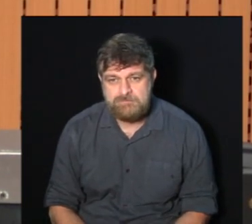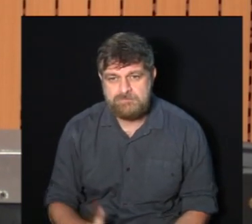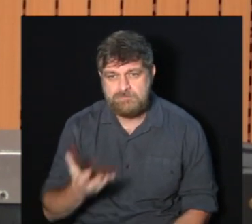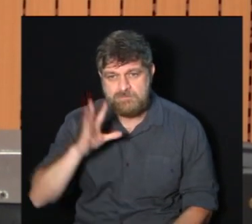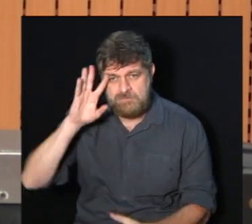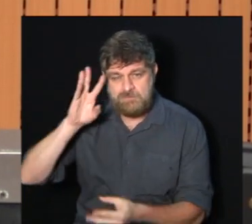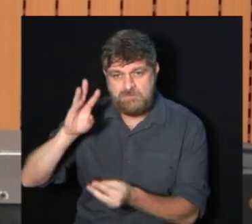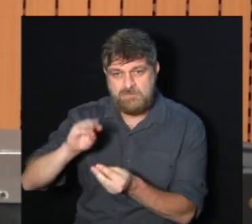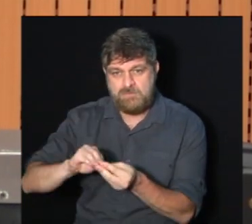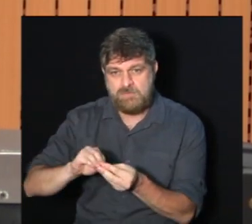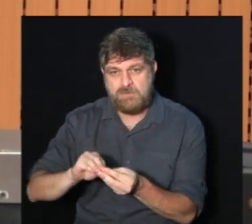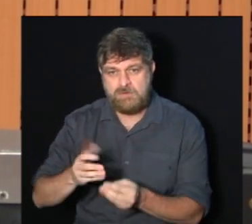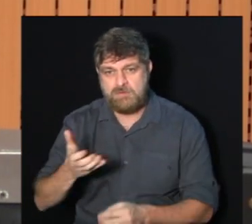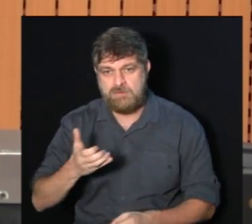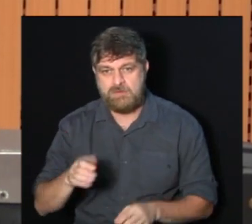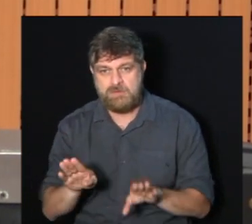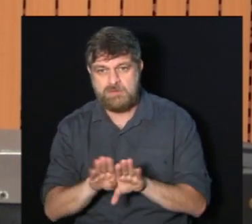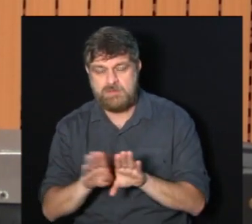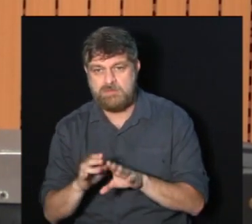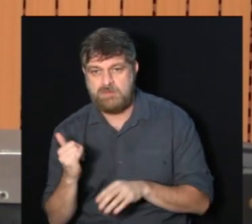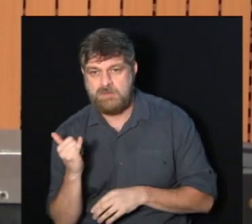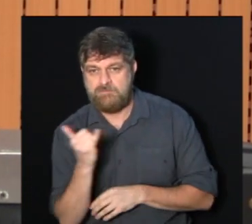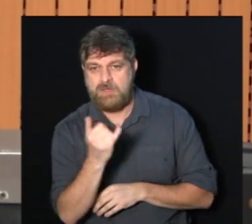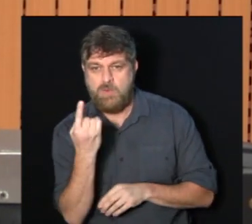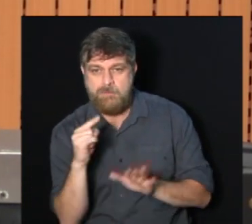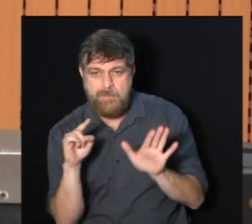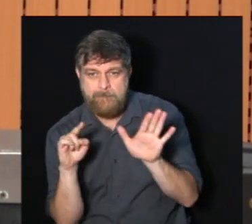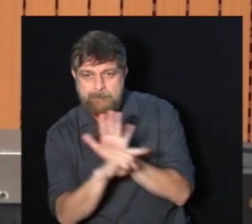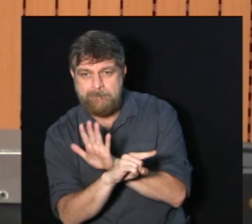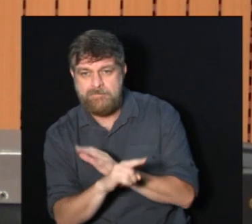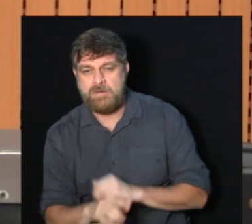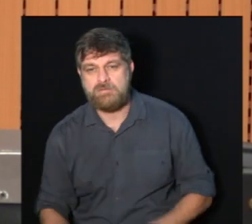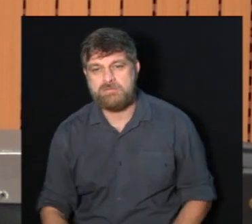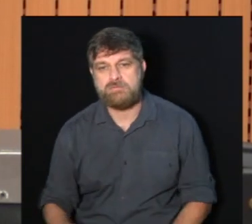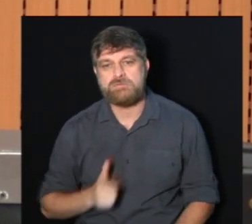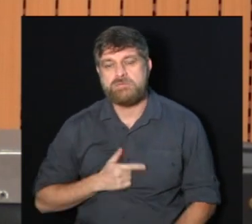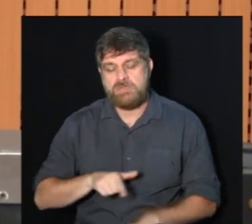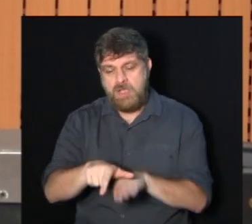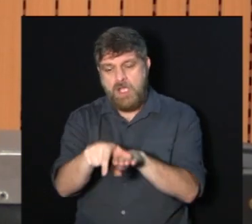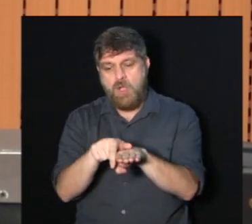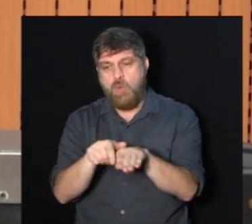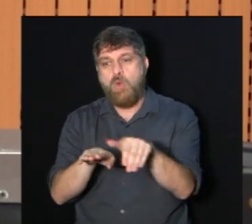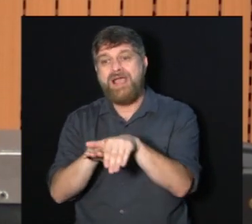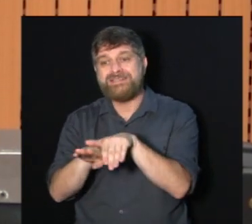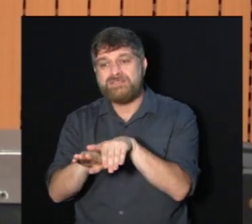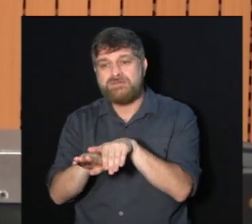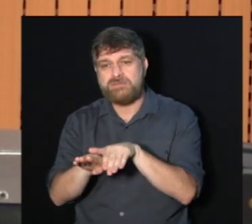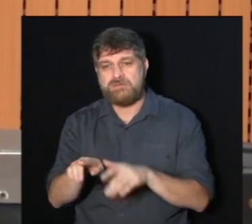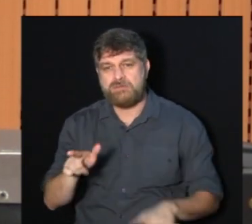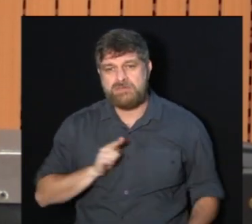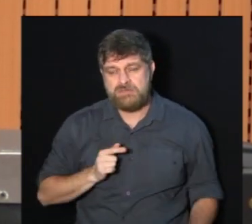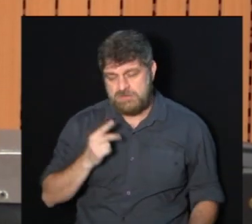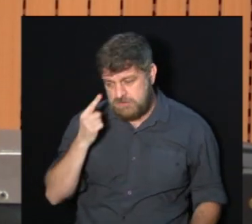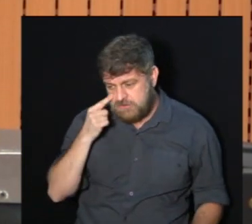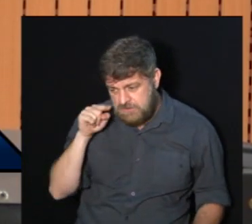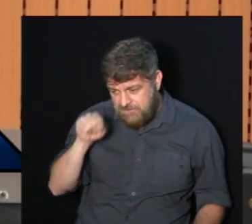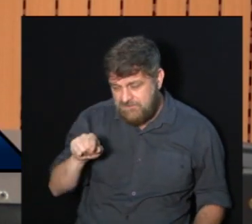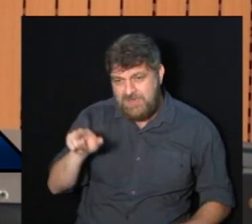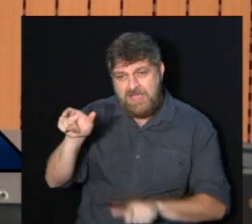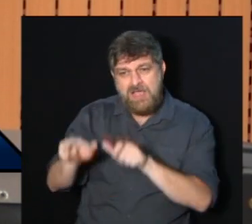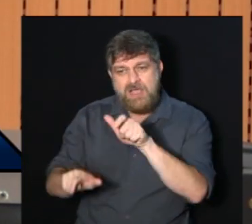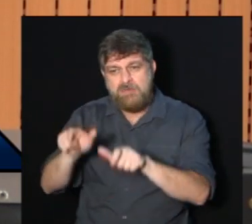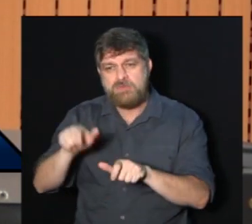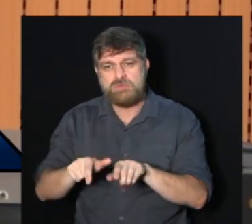para encerrar, Tiago, eu gostaria de fazer uma única pergunta aí sobre calçado, que hoje em dia a gente vê cada vez mais as pessoas